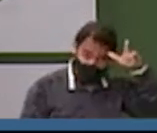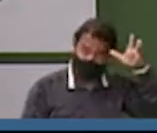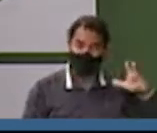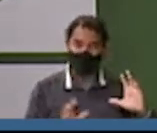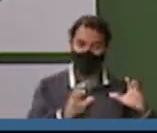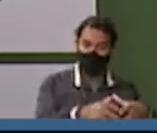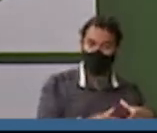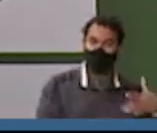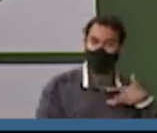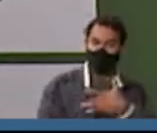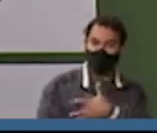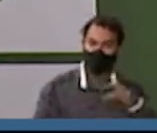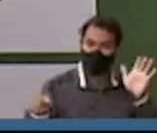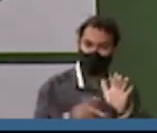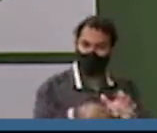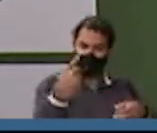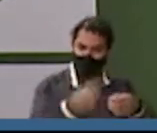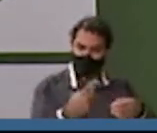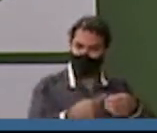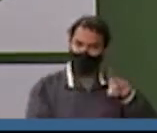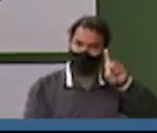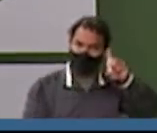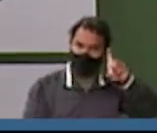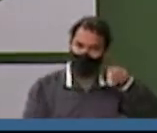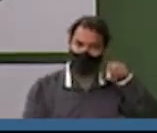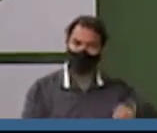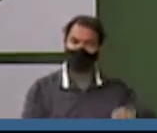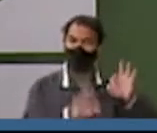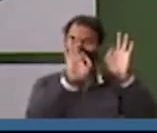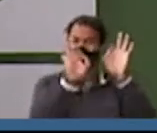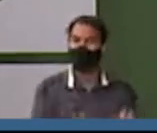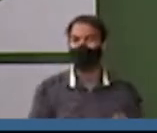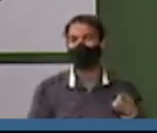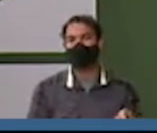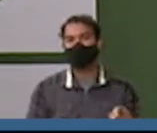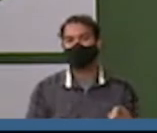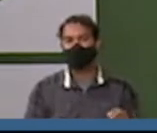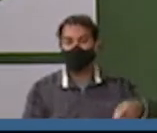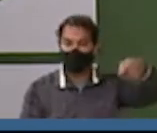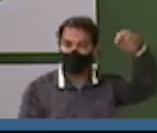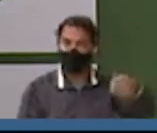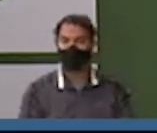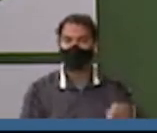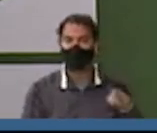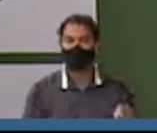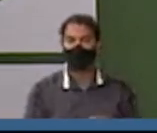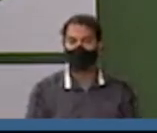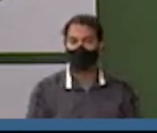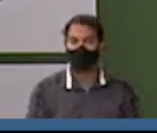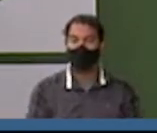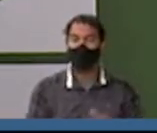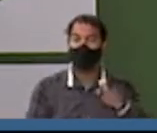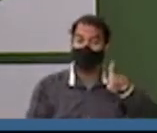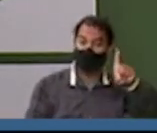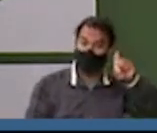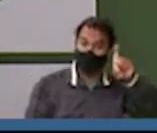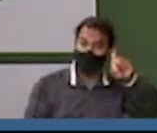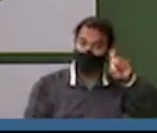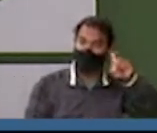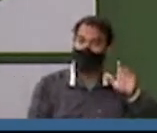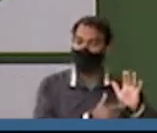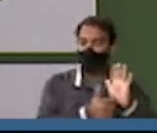do município foram bastante eficientes, e Dourados